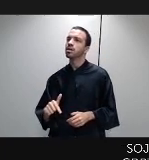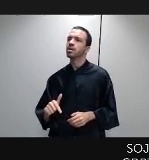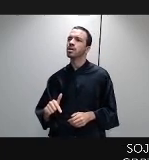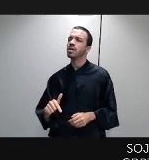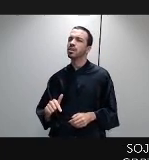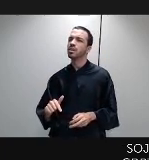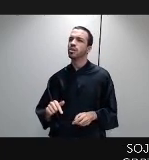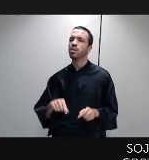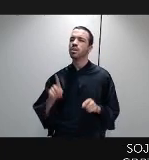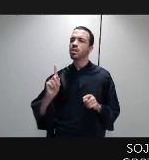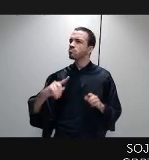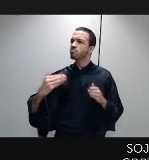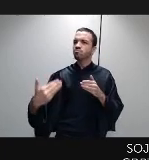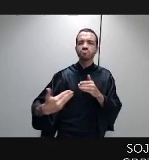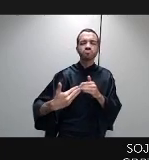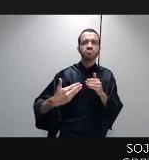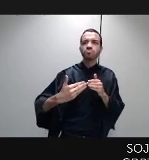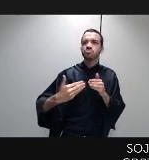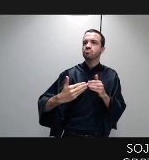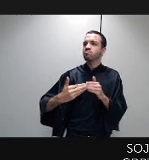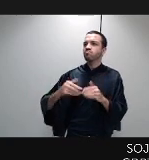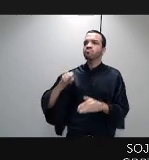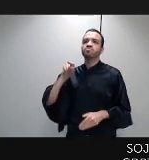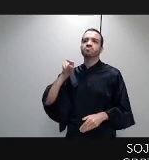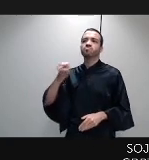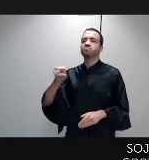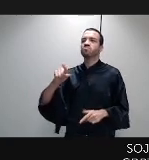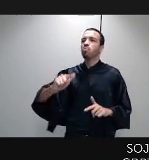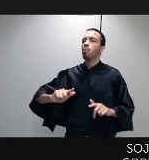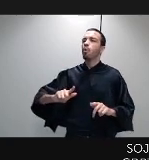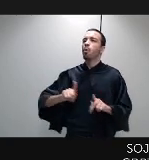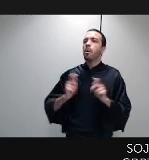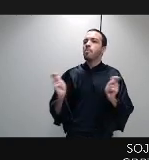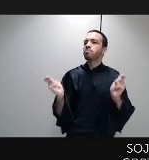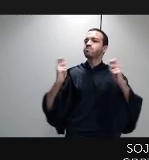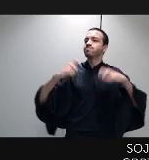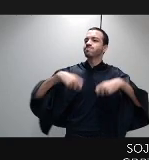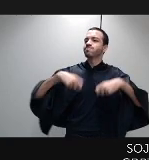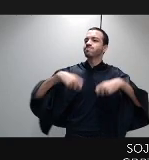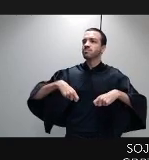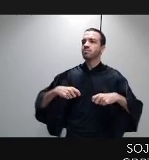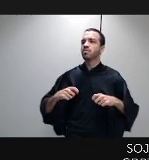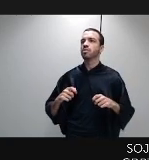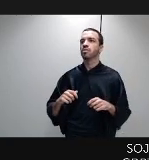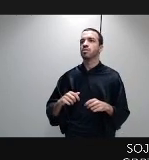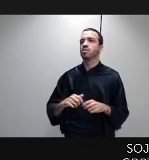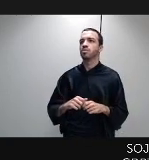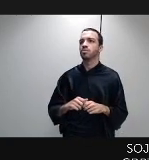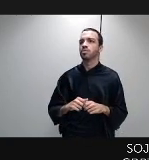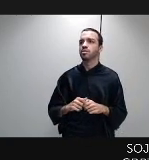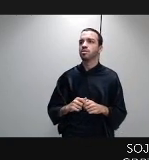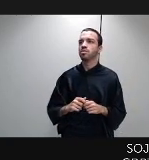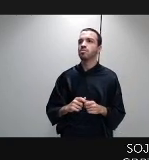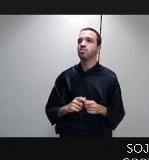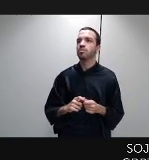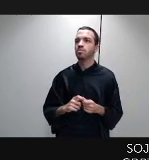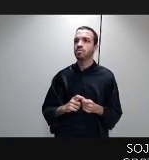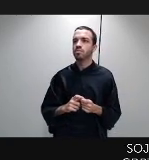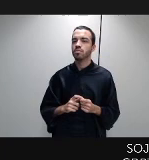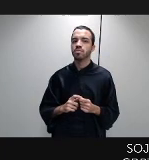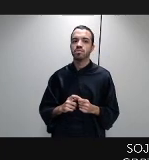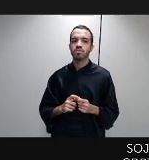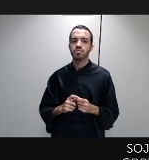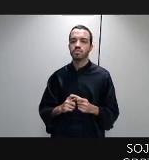competência da Fazenda O que é competência de cada criança de cada credor que tiver sido eventualmente a sua